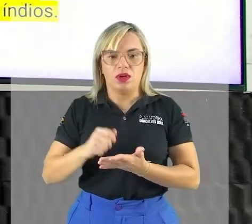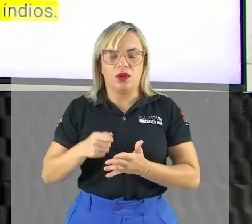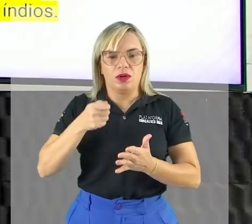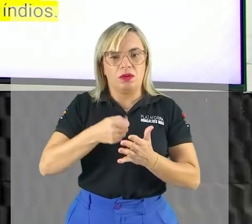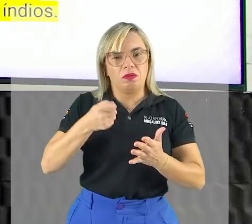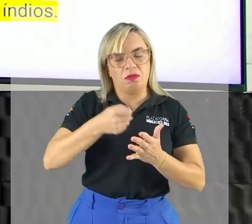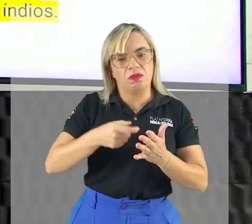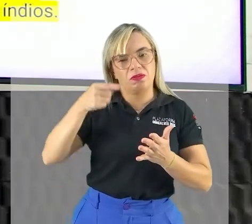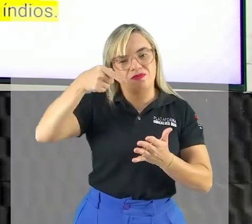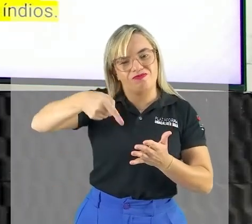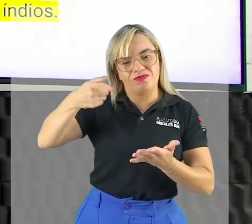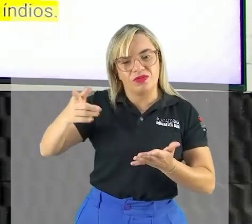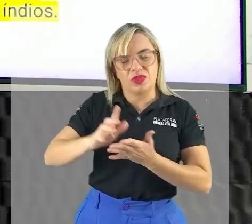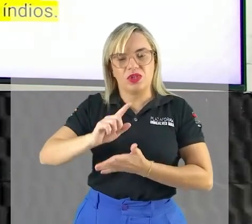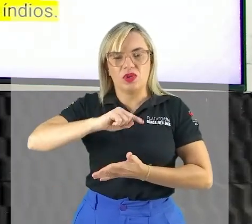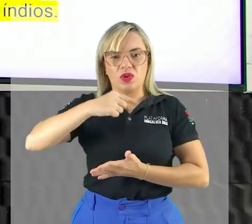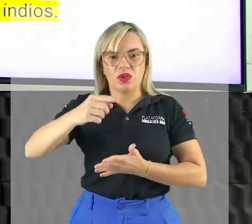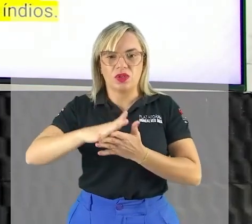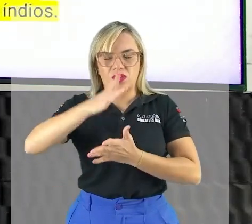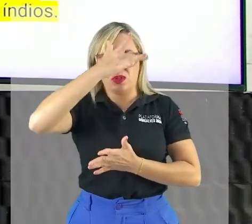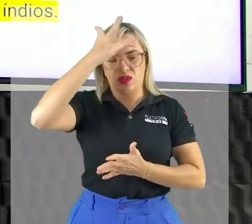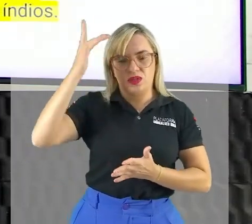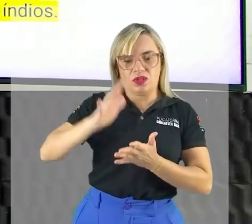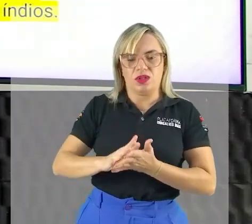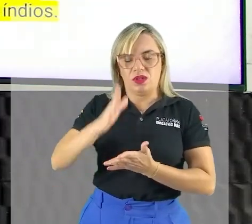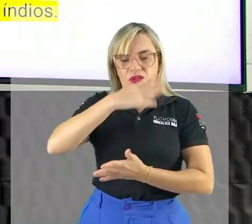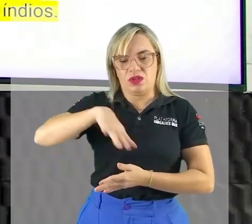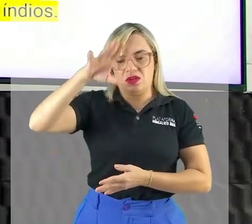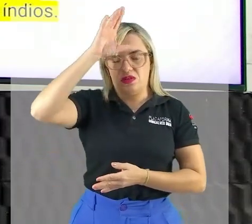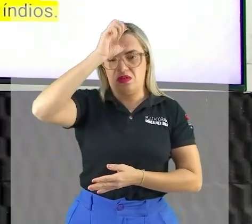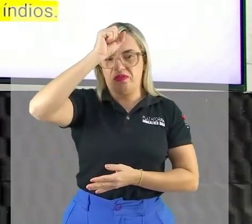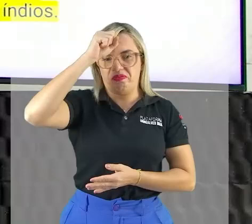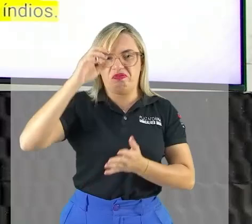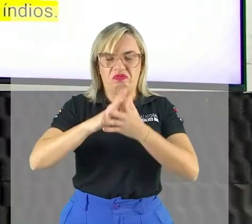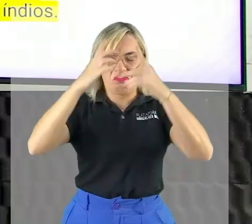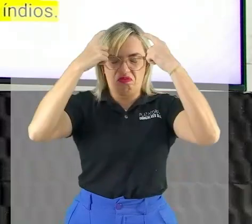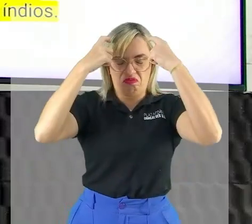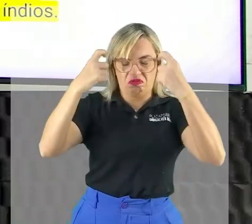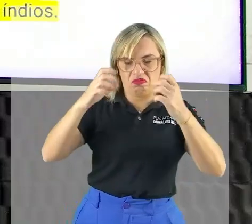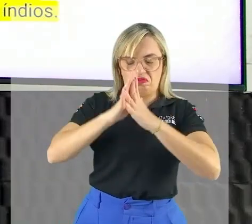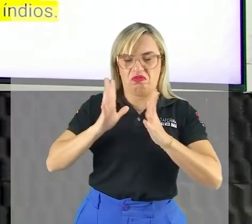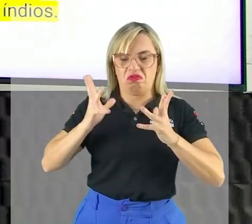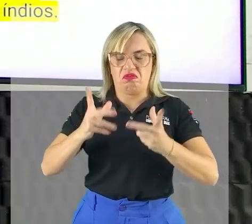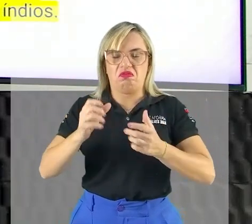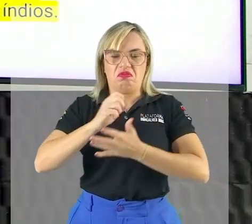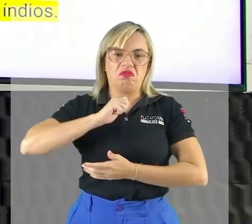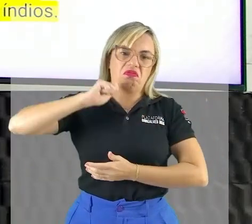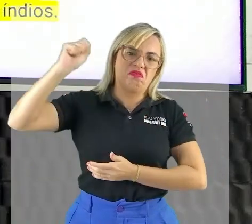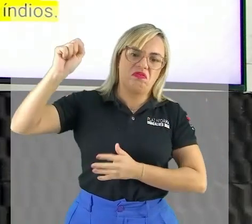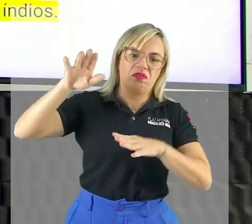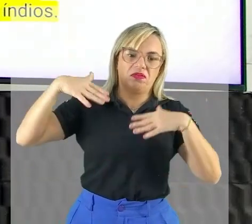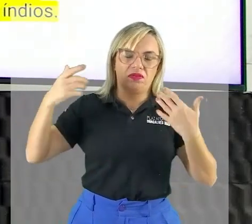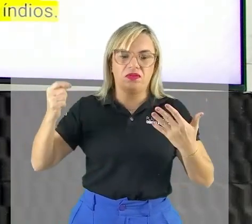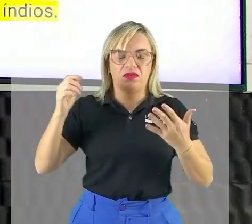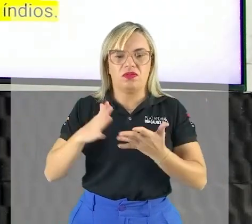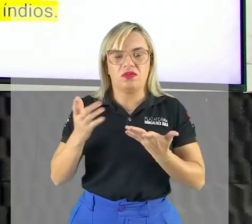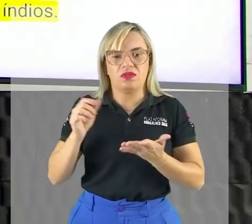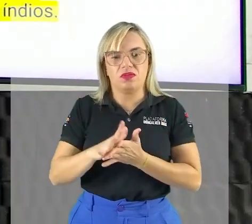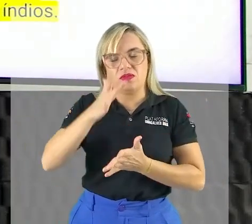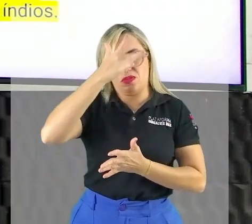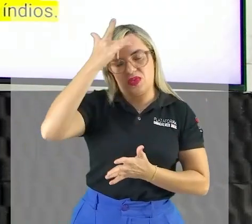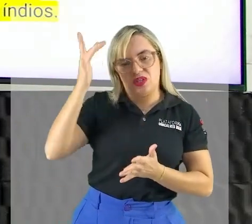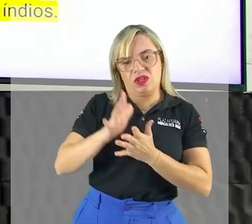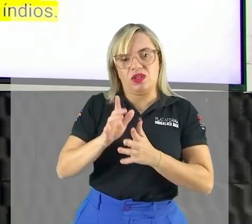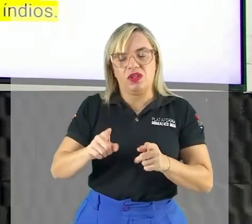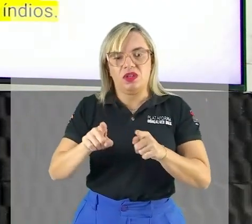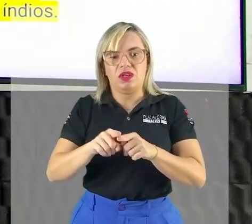eh para que os outros pudessem né aprender com aquela violência toda esquartejamento enforcamento né para que as outras pessoas